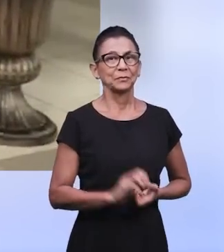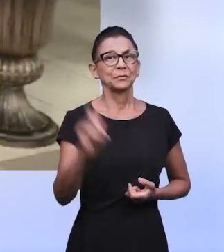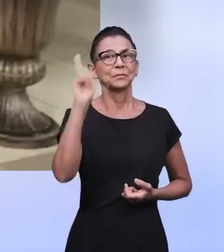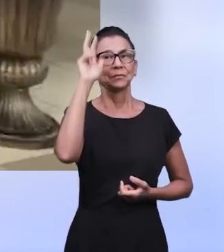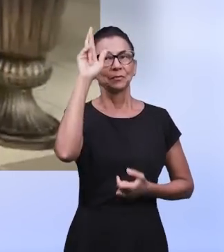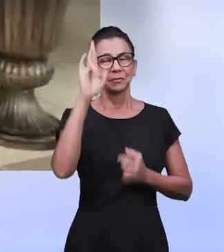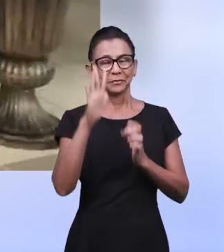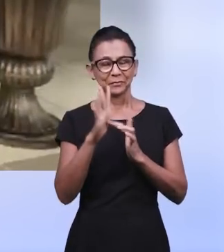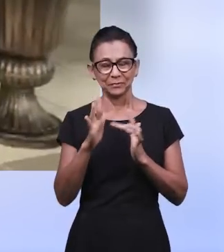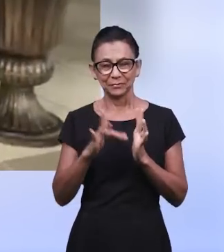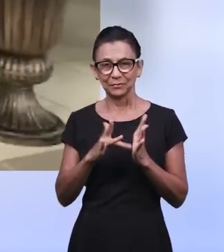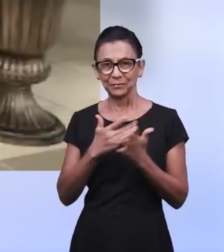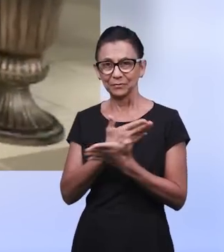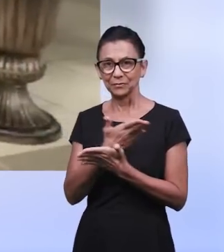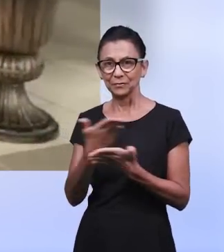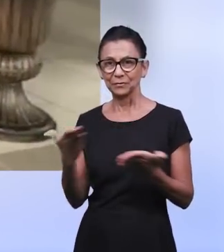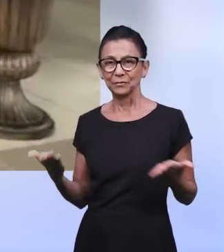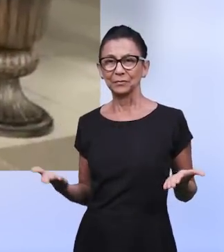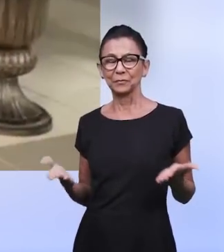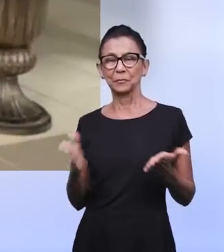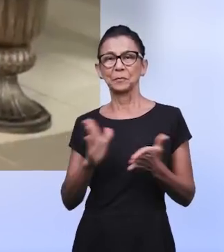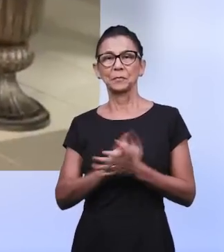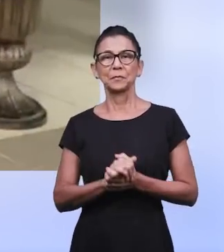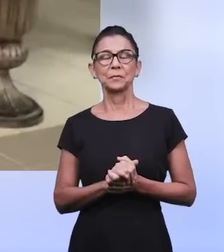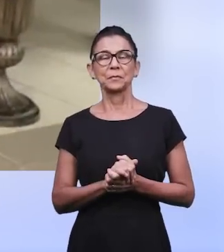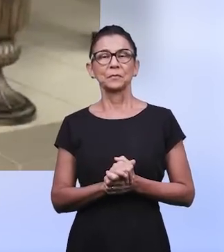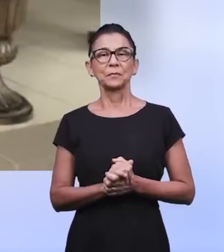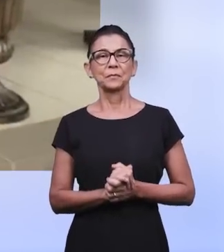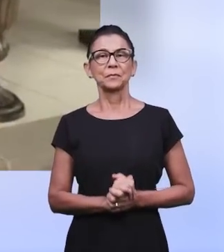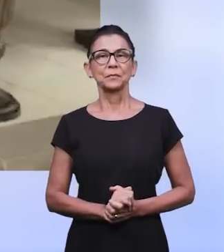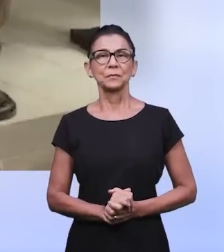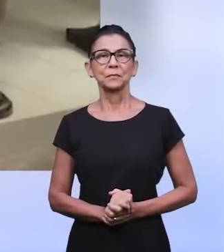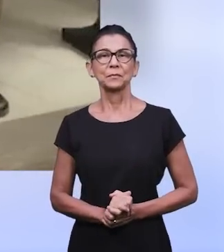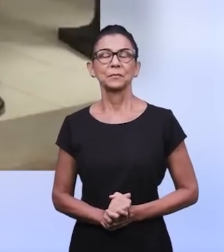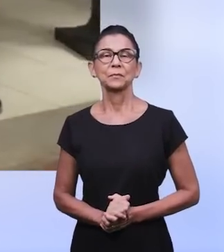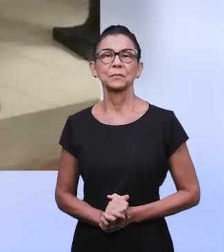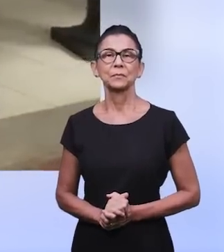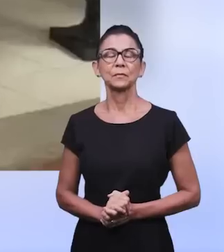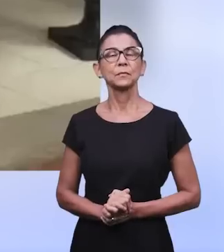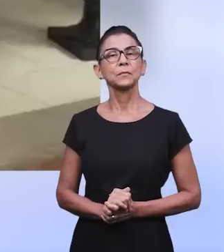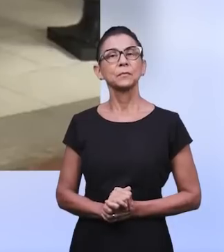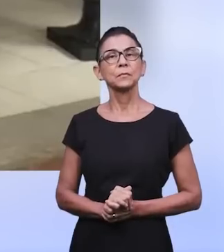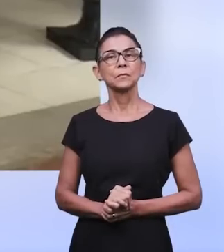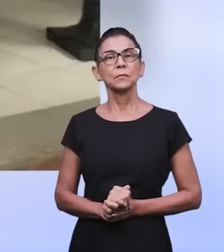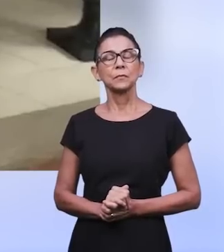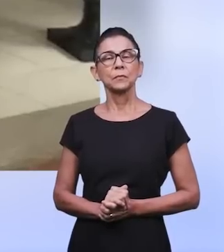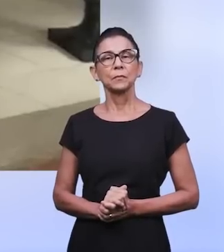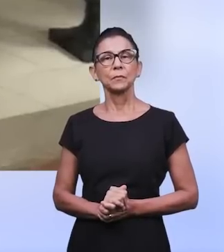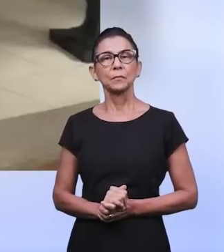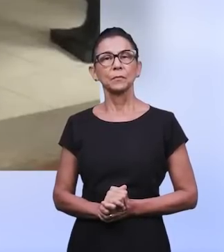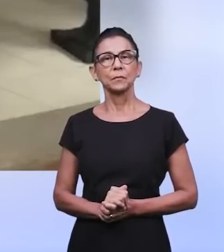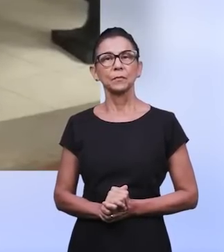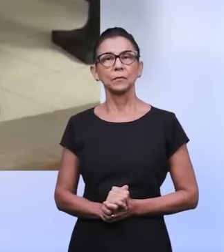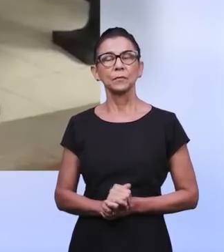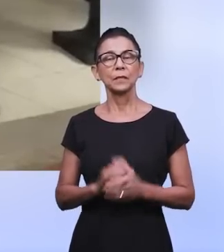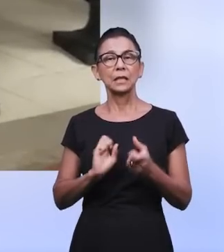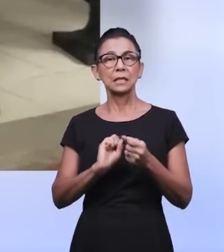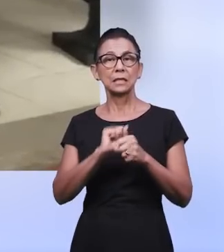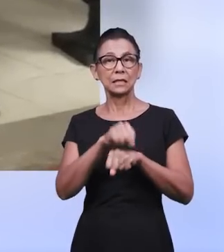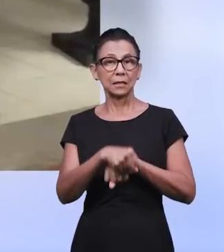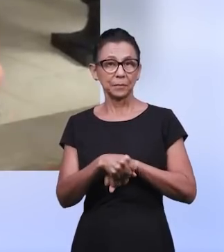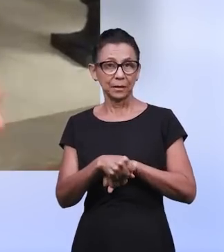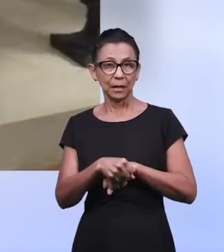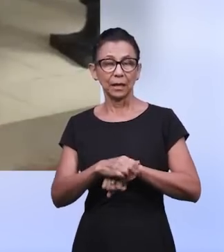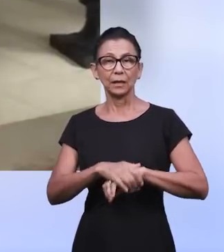Irmãos, a paz do Senhor, estamos aqui na igreja de Newark, participando de alguns eventos que tivemos ontem,